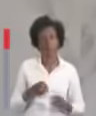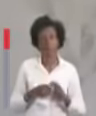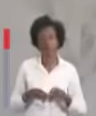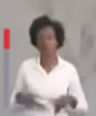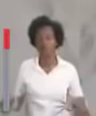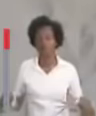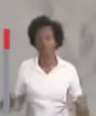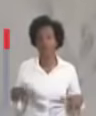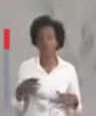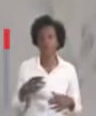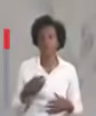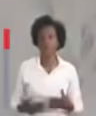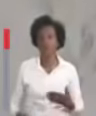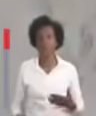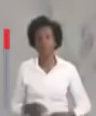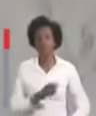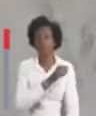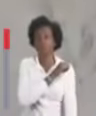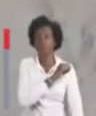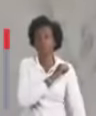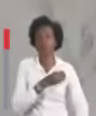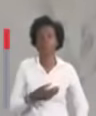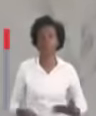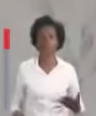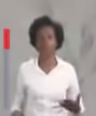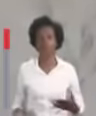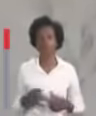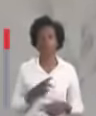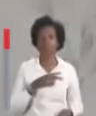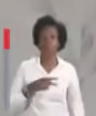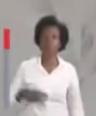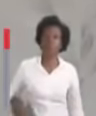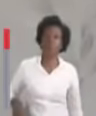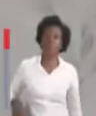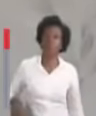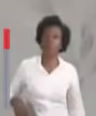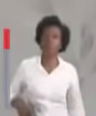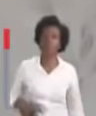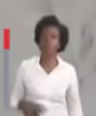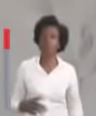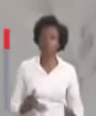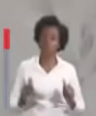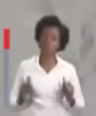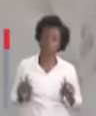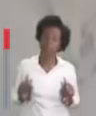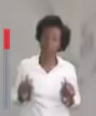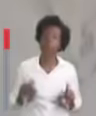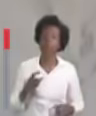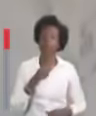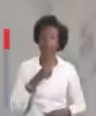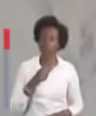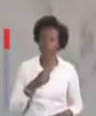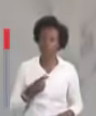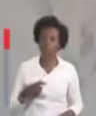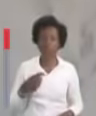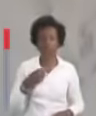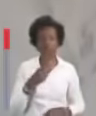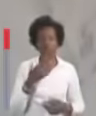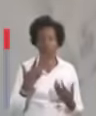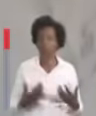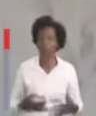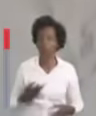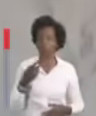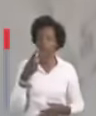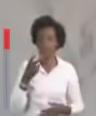prejudicar os nossos alunos seu presidente porque há uma omissão eu é exaustivamente